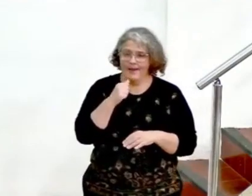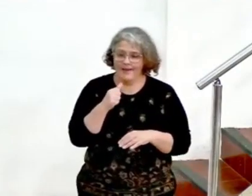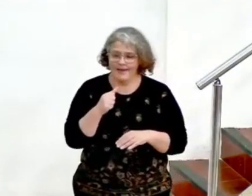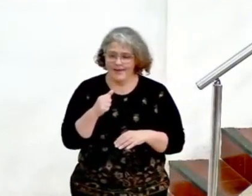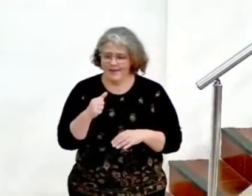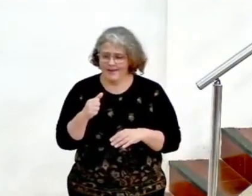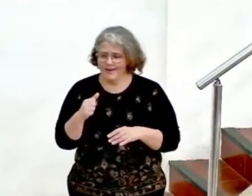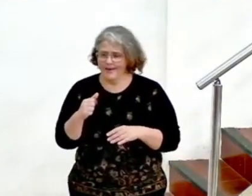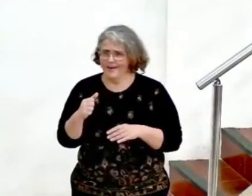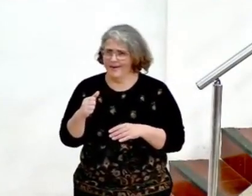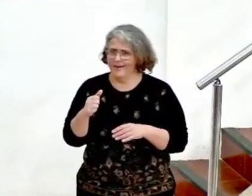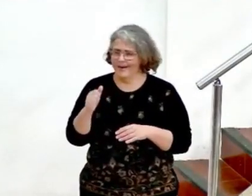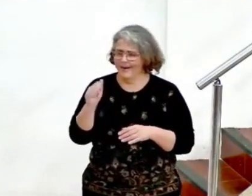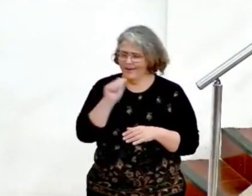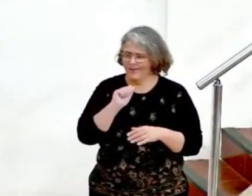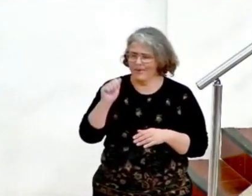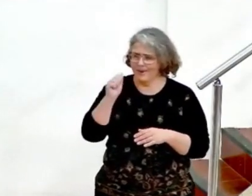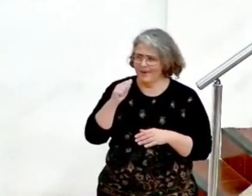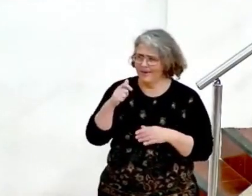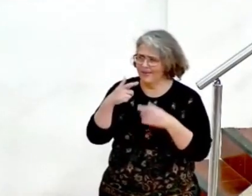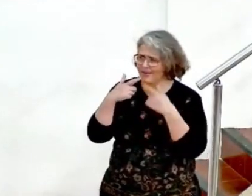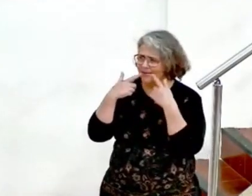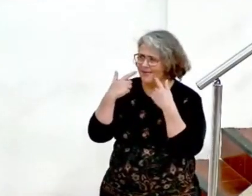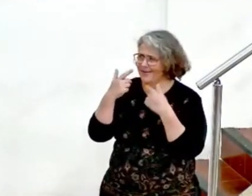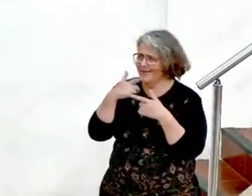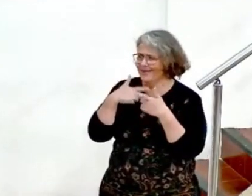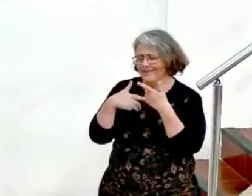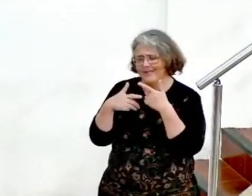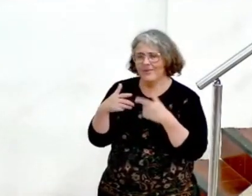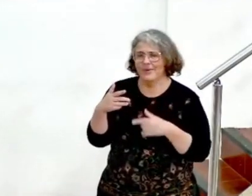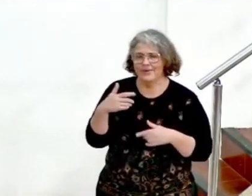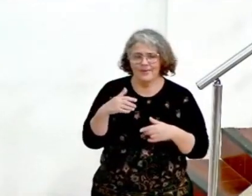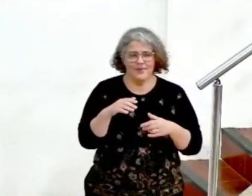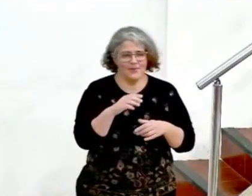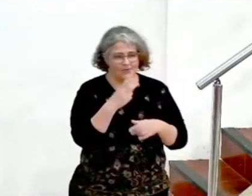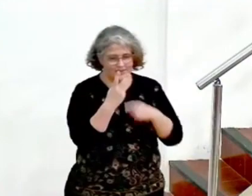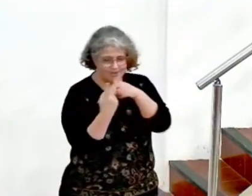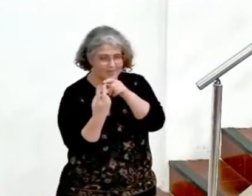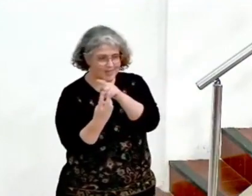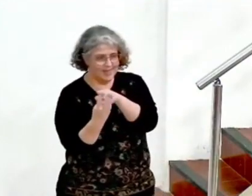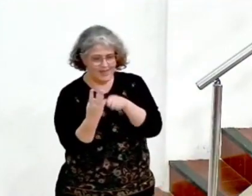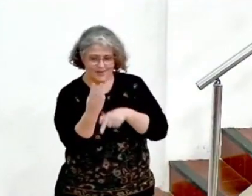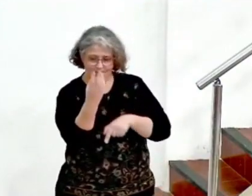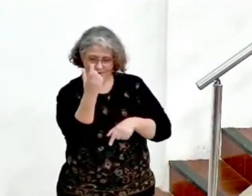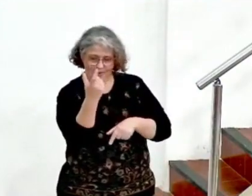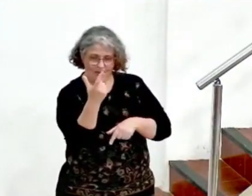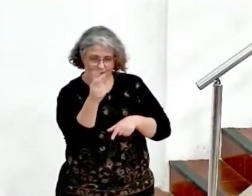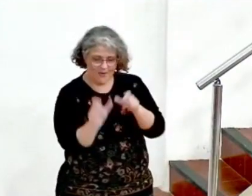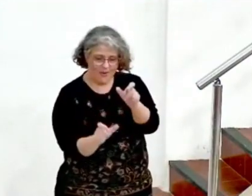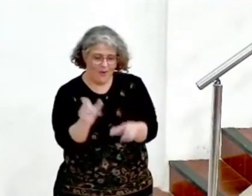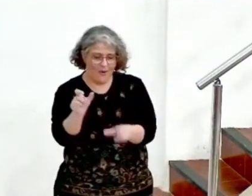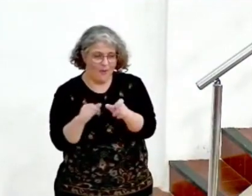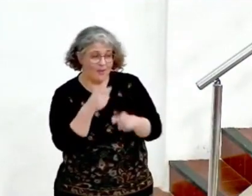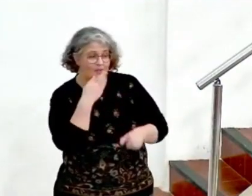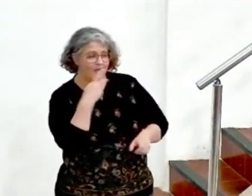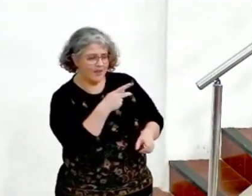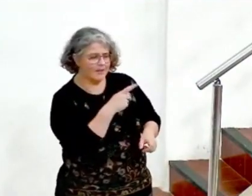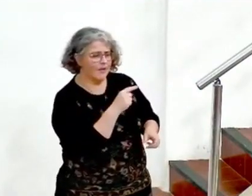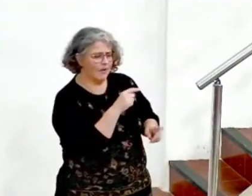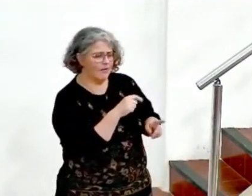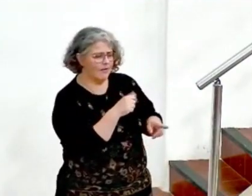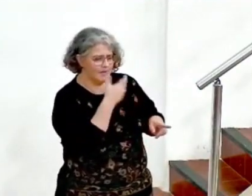não é um riso de incredulidade. O riso dele aqui é um riso de espanto. Ele está espantado. Como eu,